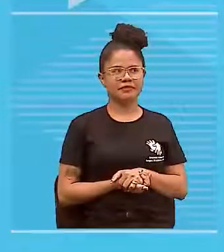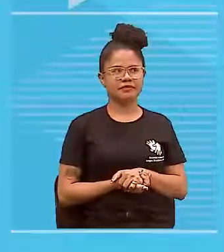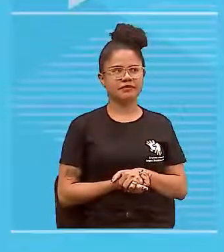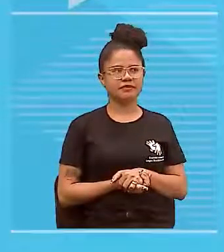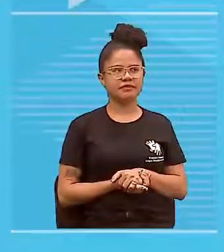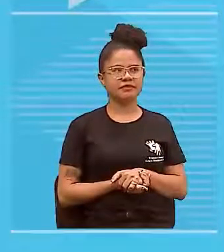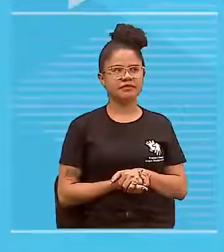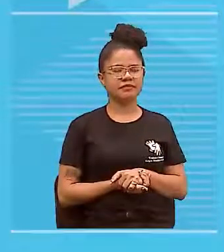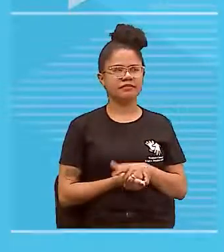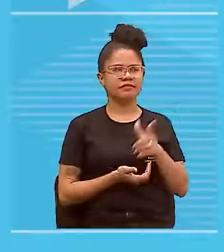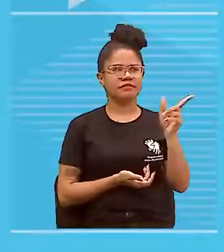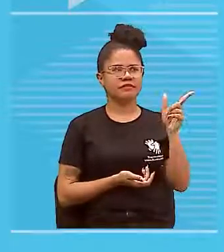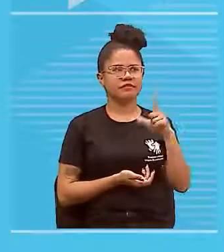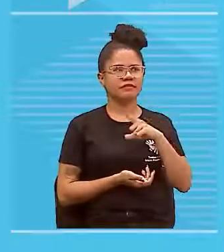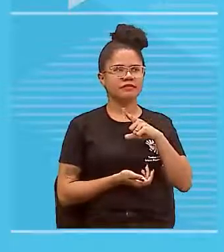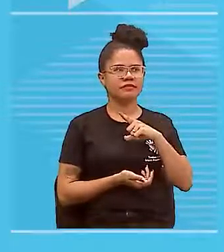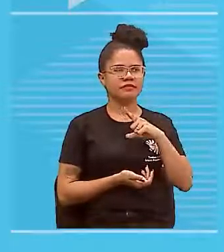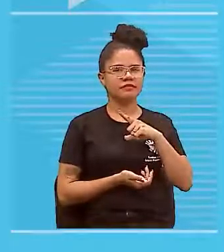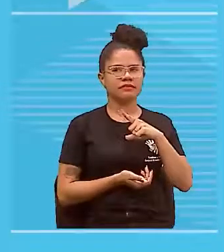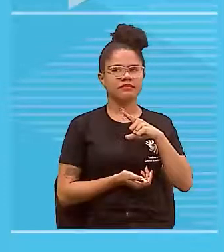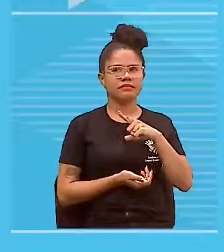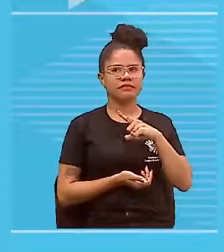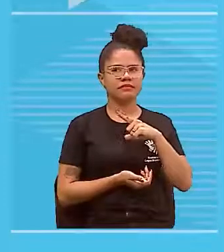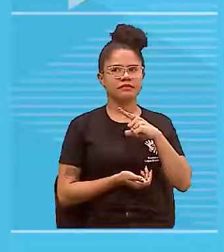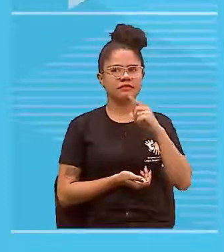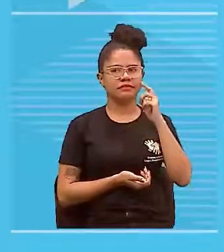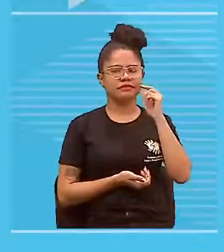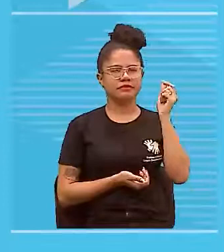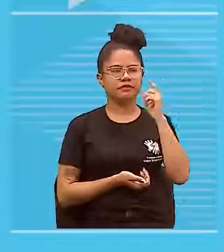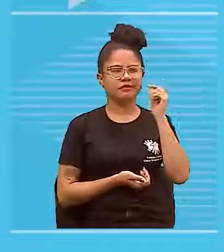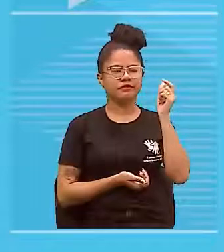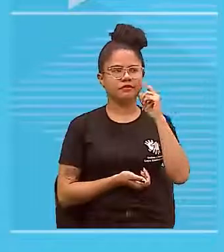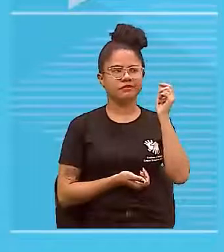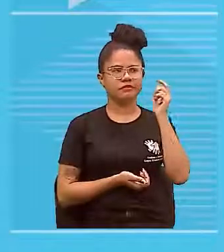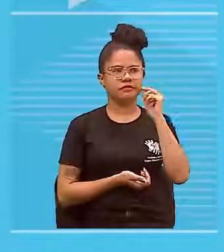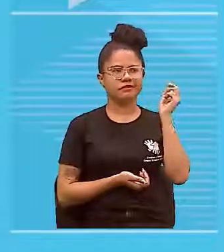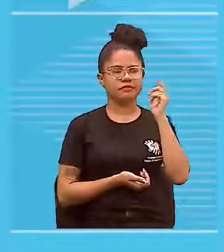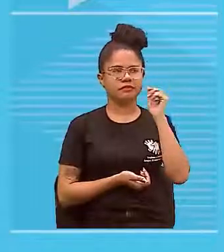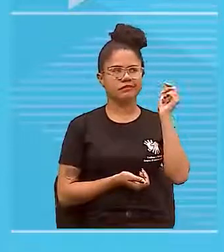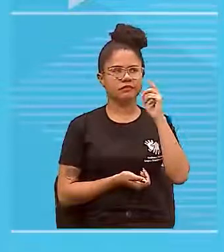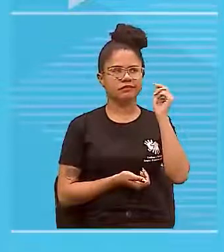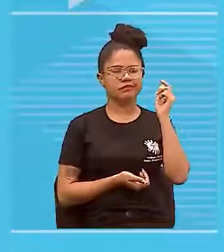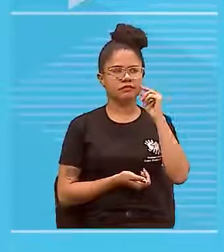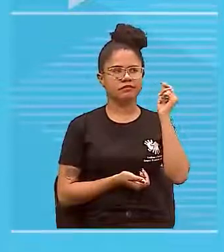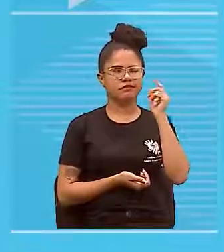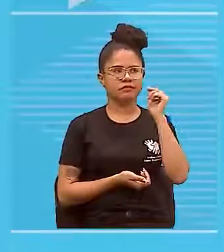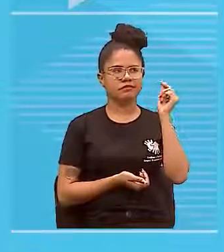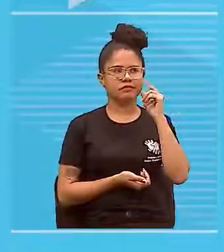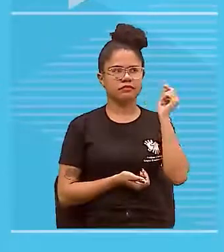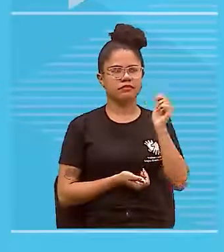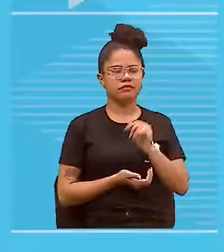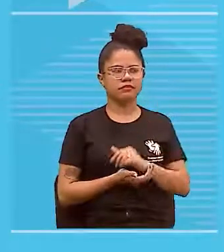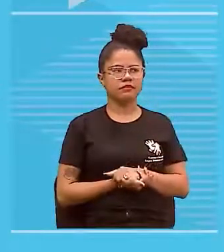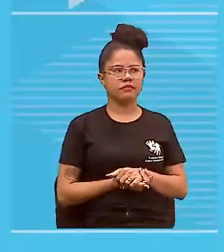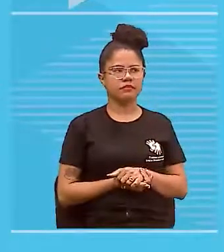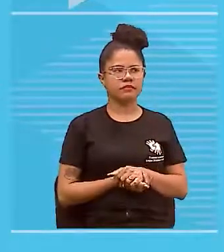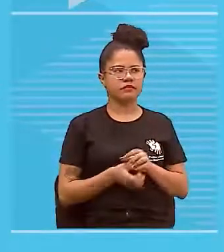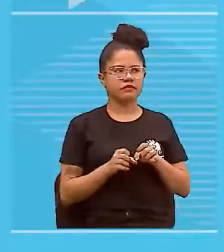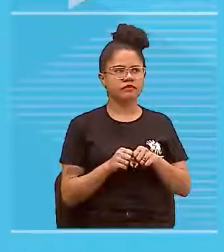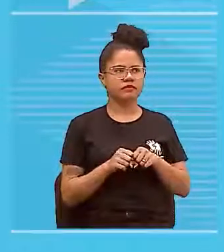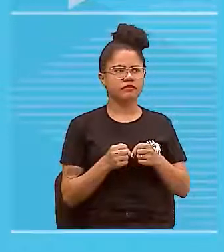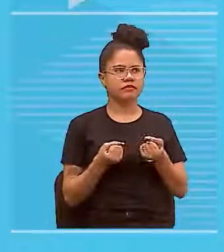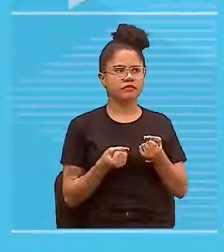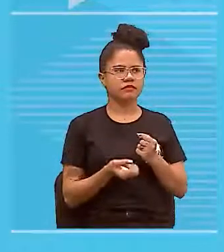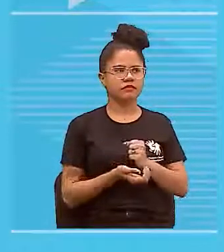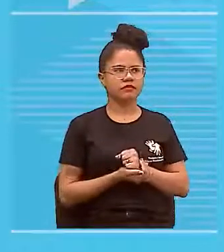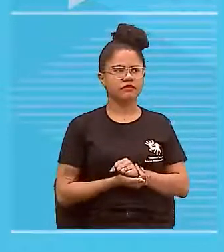Ah aqui tem um gatinho todo quebrado né Aqui tem um gatinho todo quebrado Olha aí Legal boa